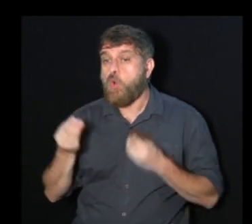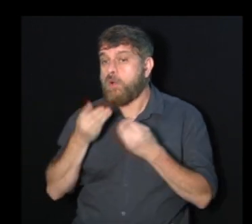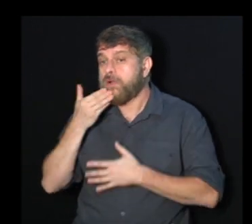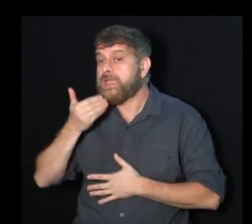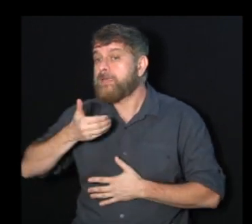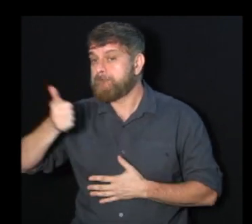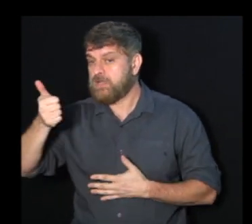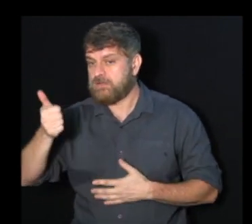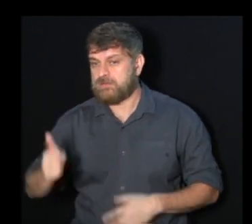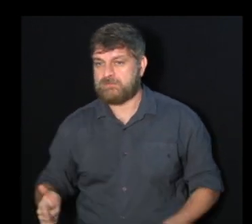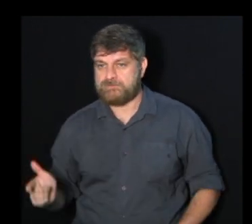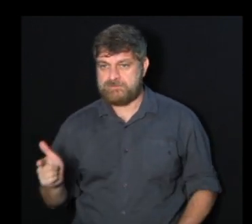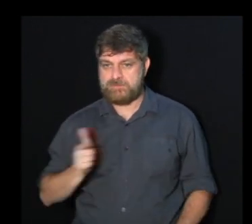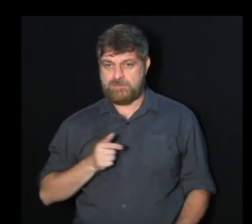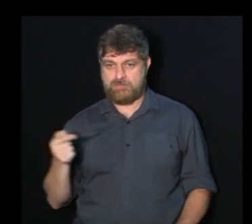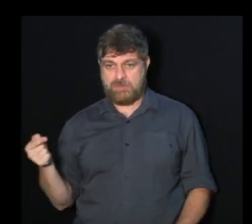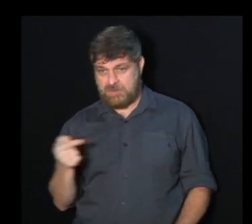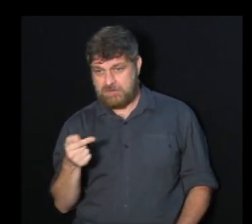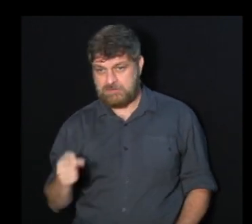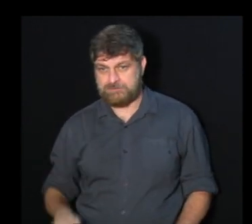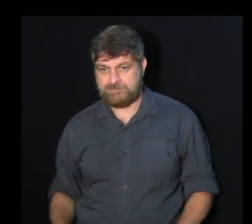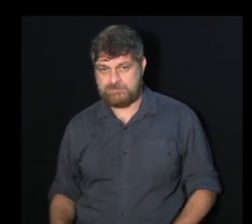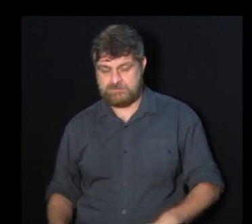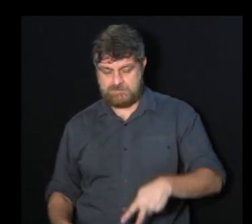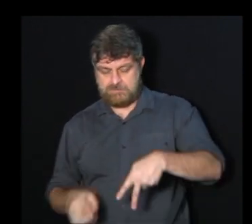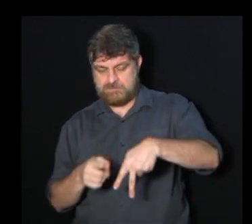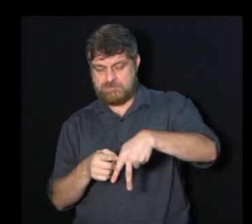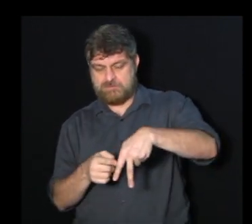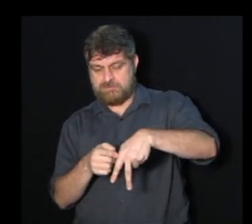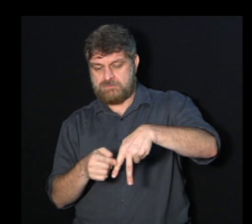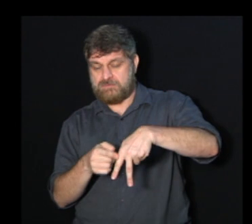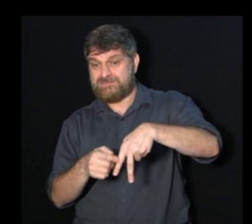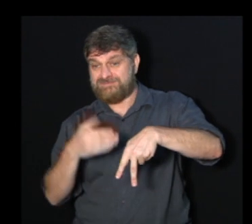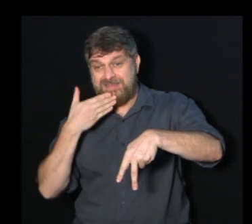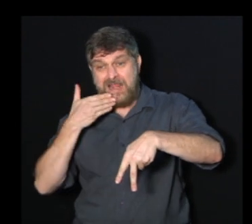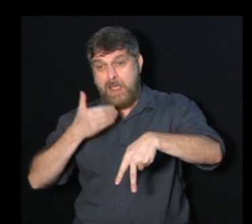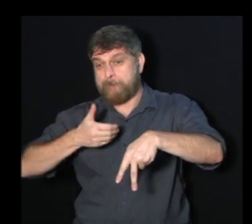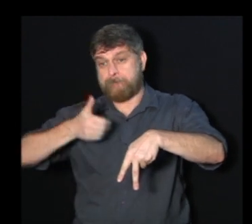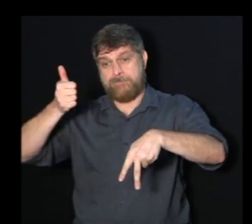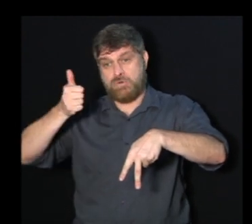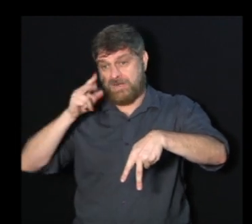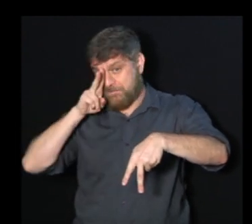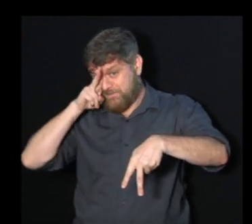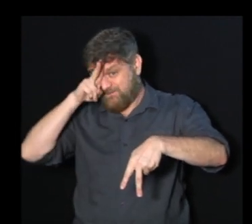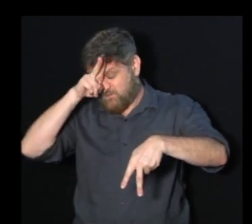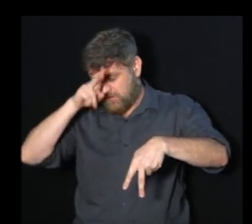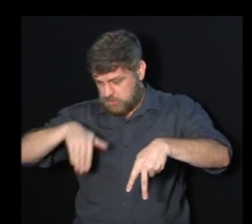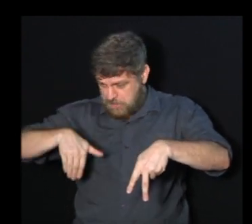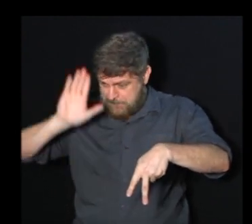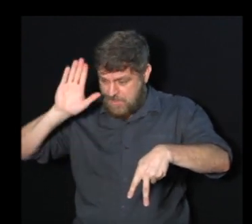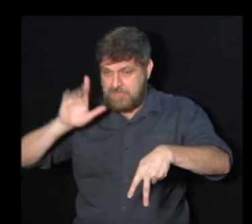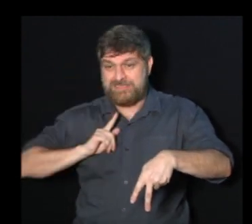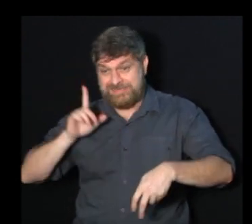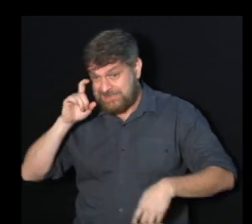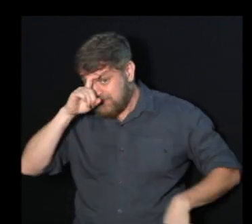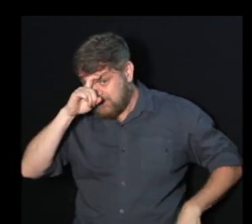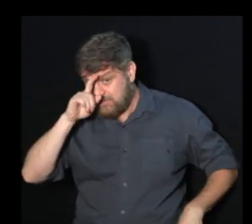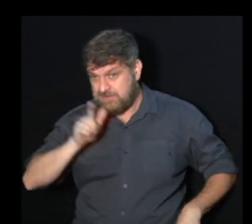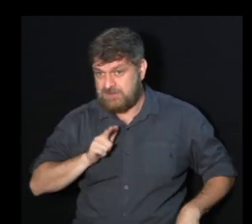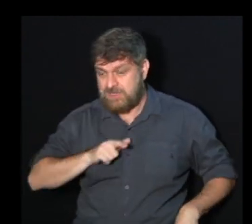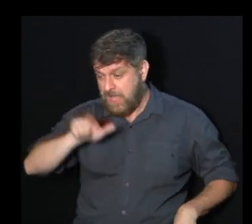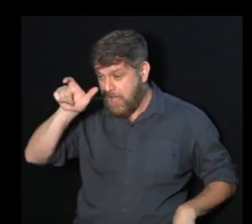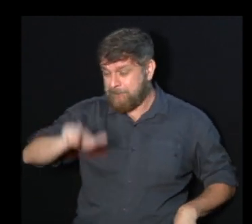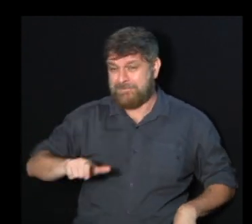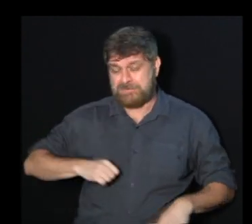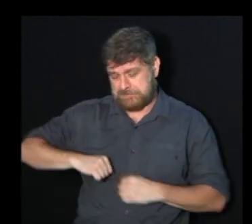de força é ganhar o quadríceps. Melhorar a artrose tem que ganhar força do quadríceps, tá? É difícil para ganhar força com um paciente com